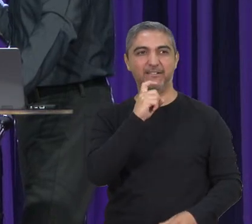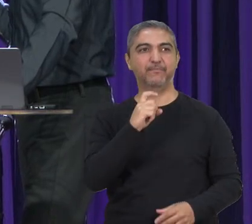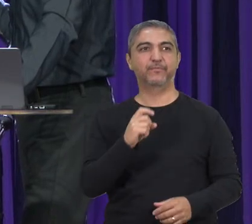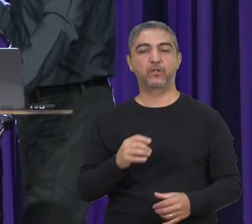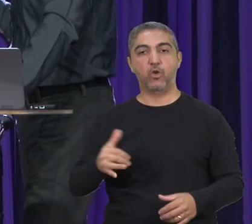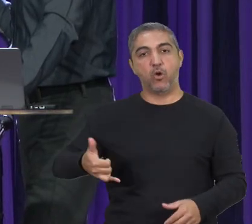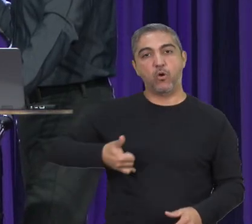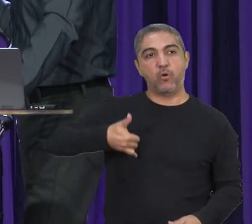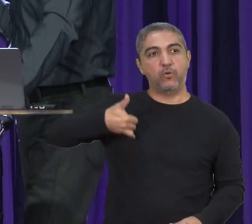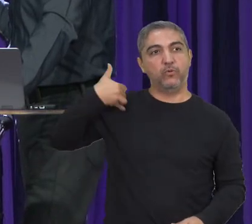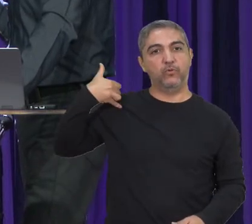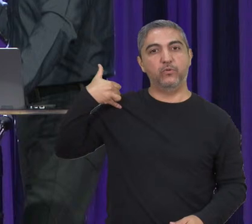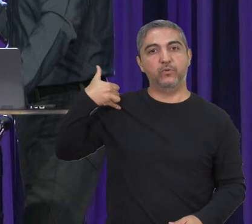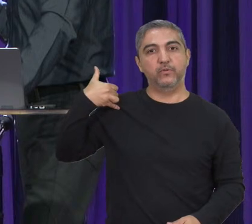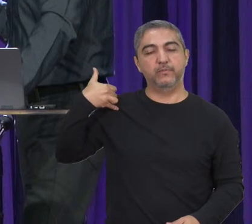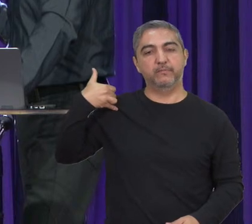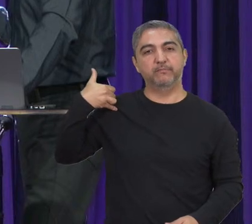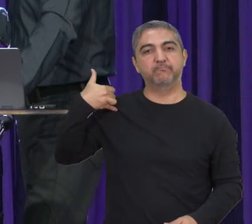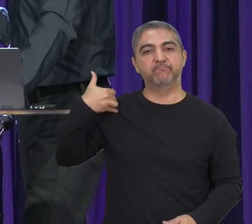orgulho,